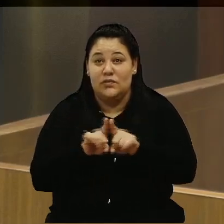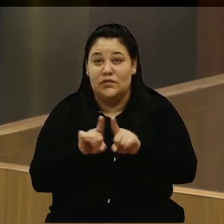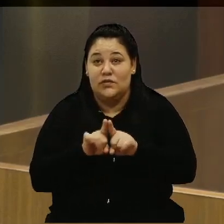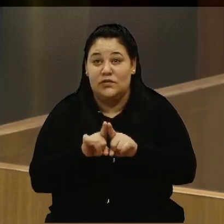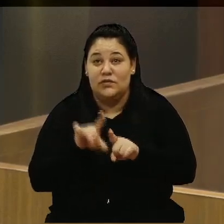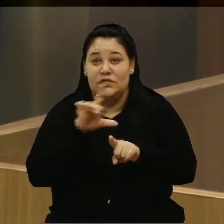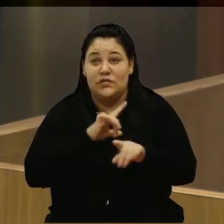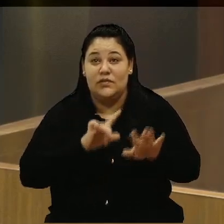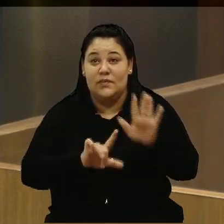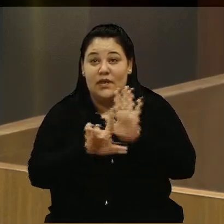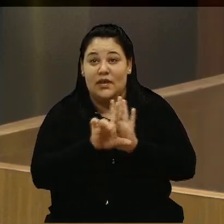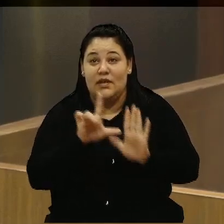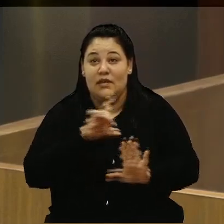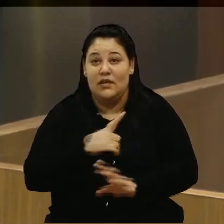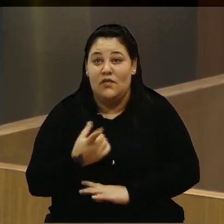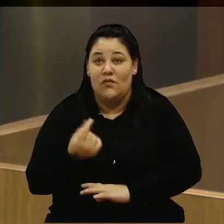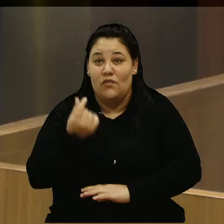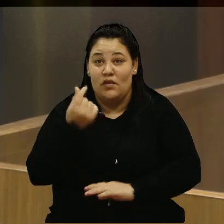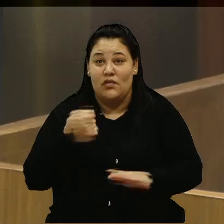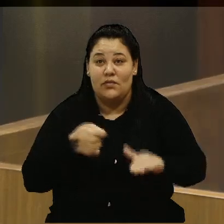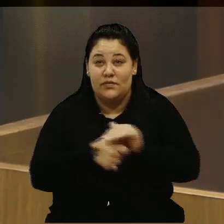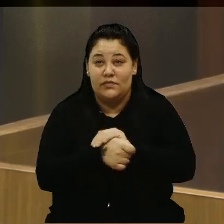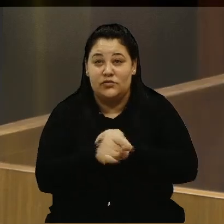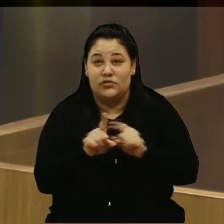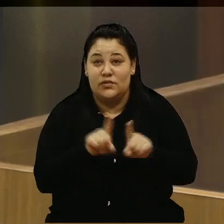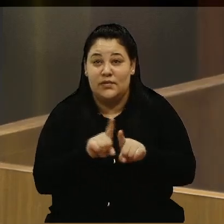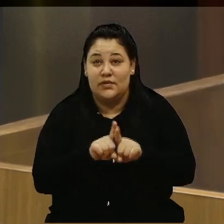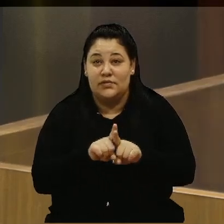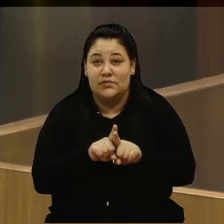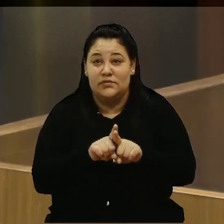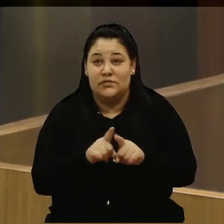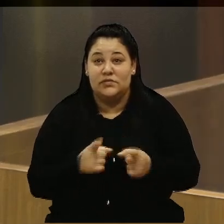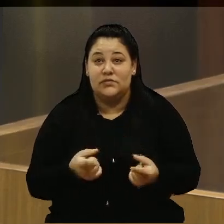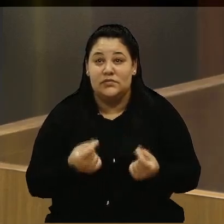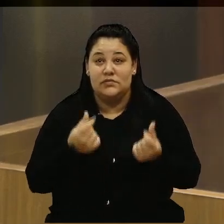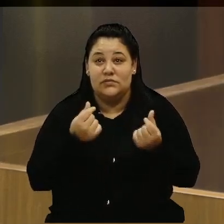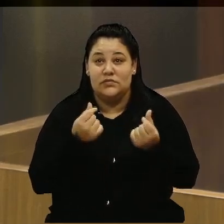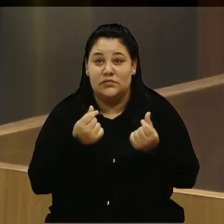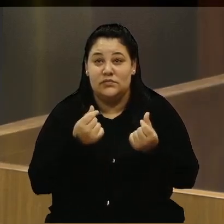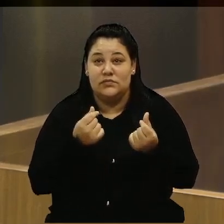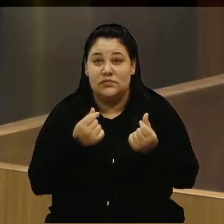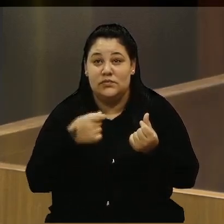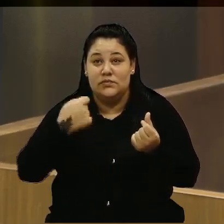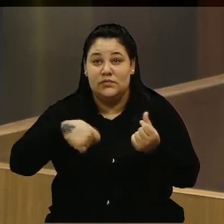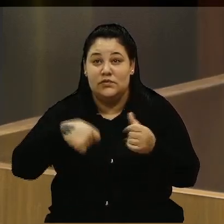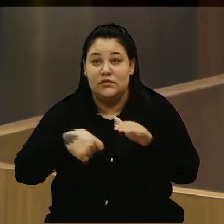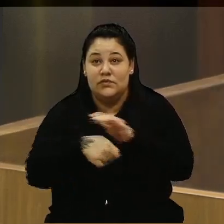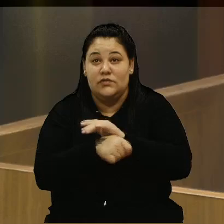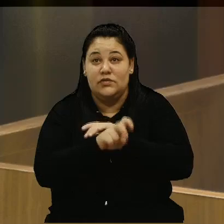legislação que a gente tem um valor a ser investido. O valor do Fiesport deveria ser investido no valor de